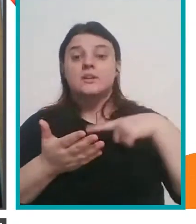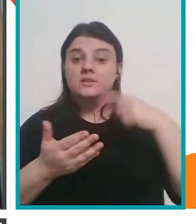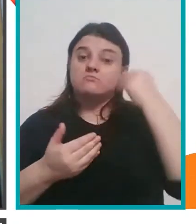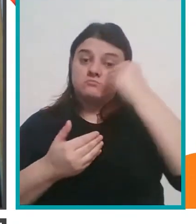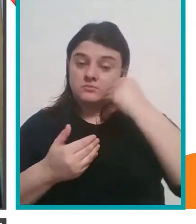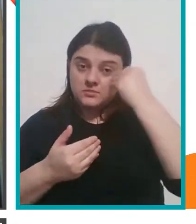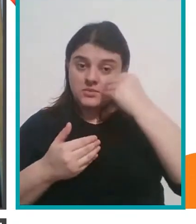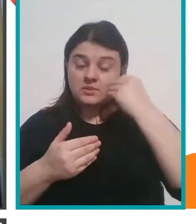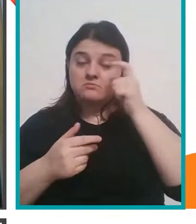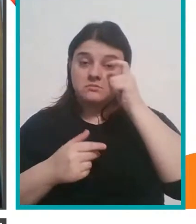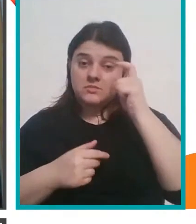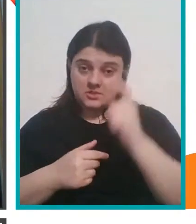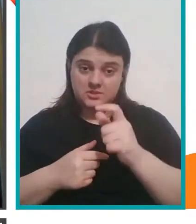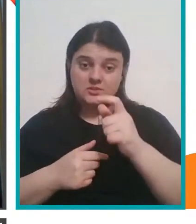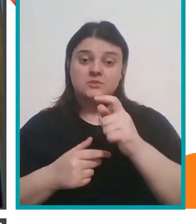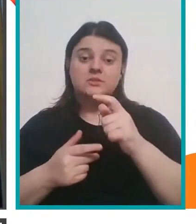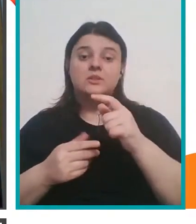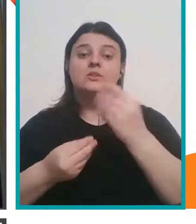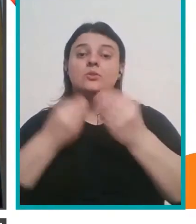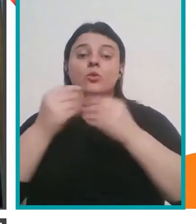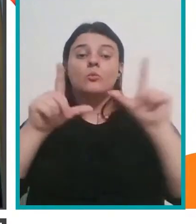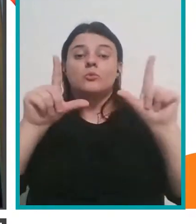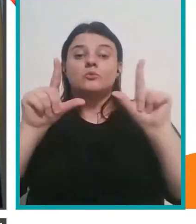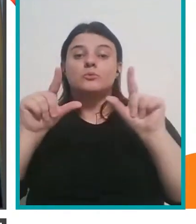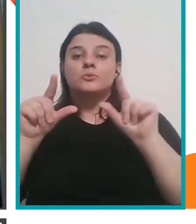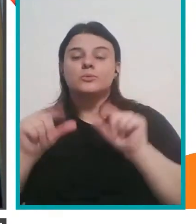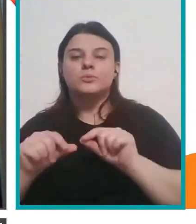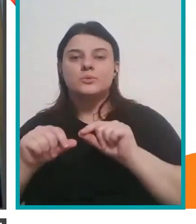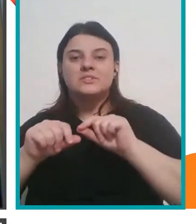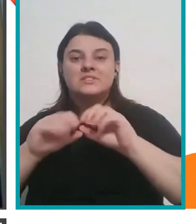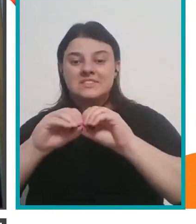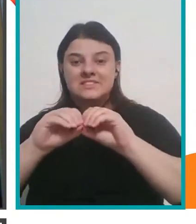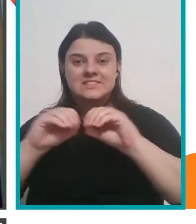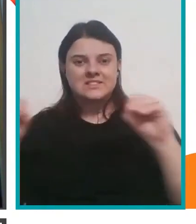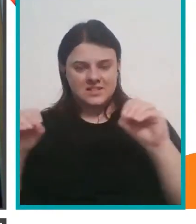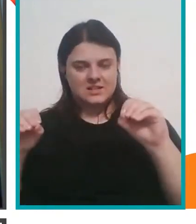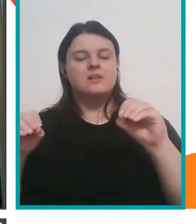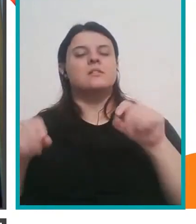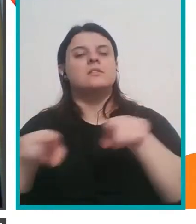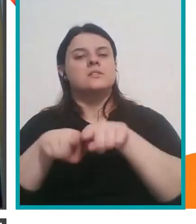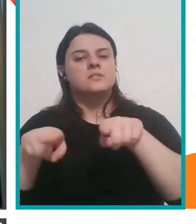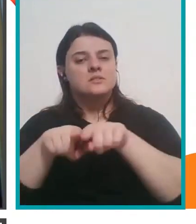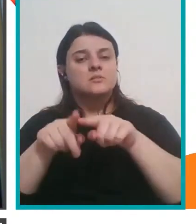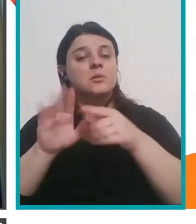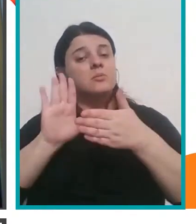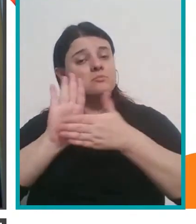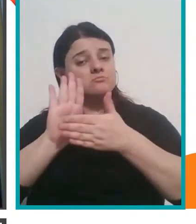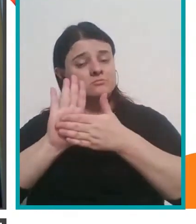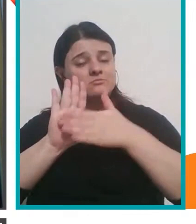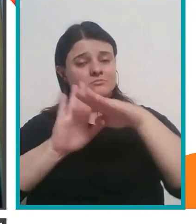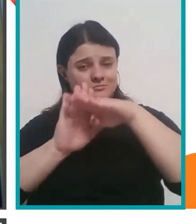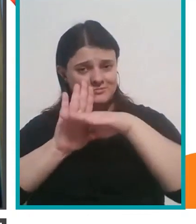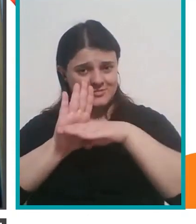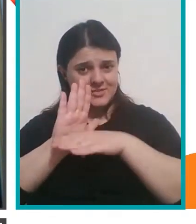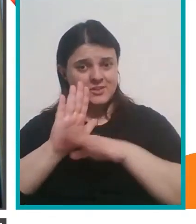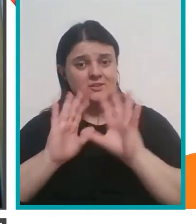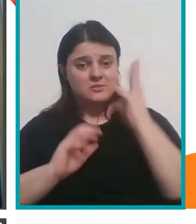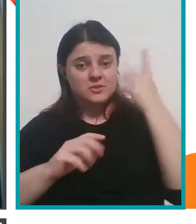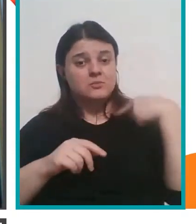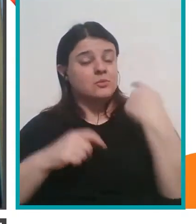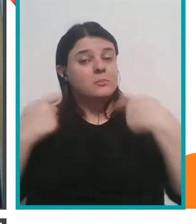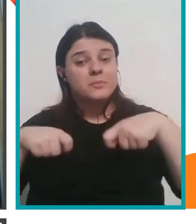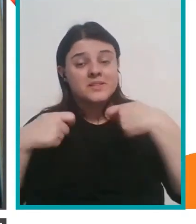experiências interessantes de descarbonização e de contribuições para essa agenda do clima, e a gente precisa beber